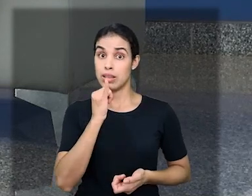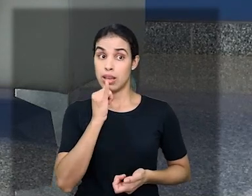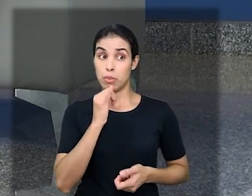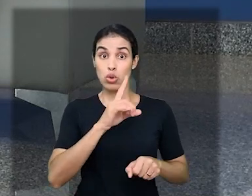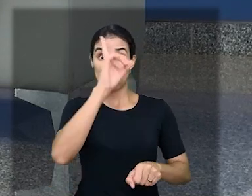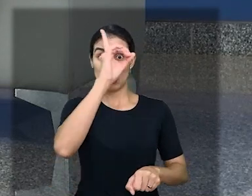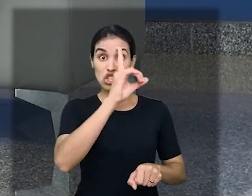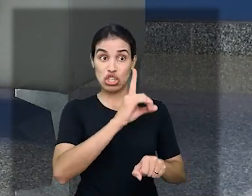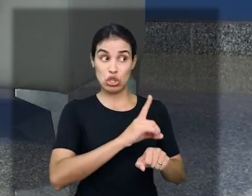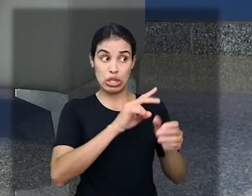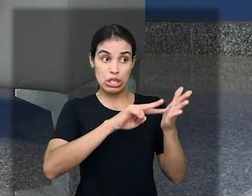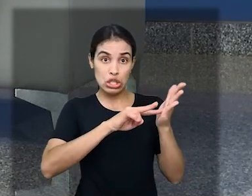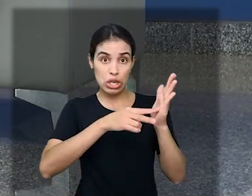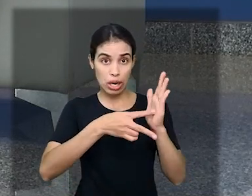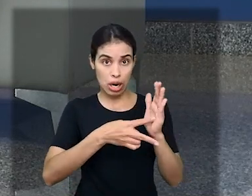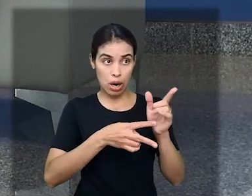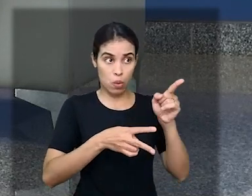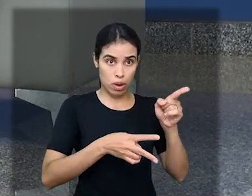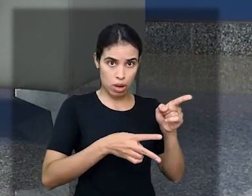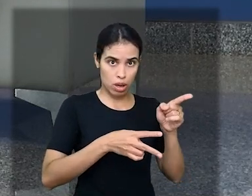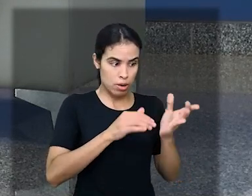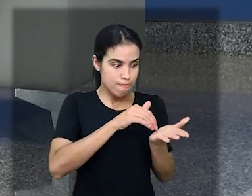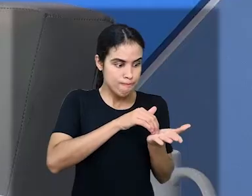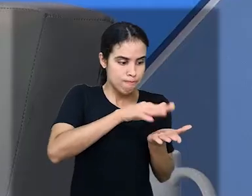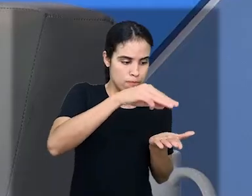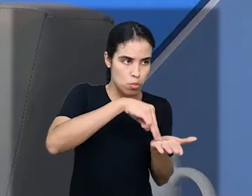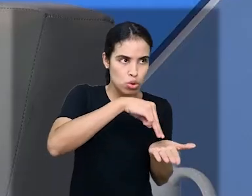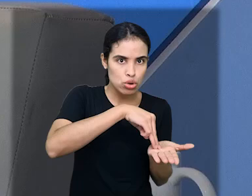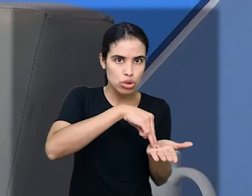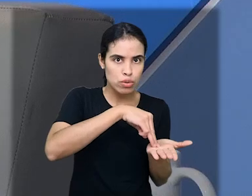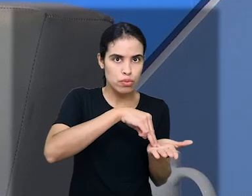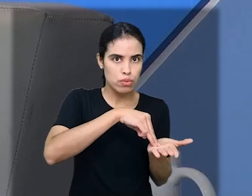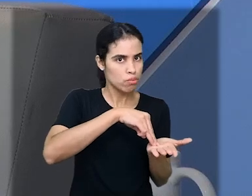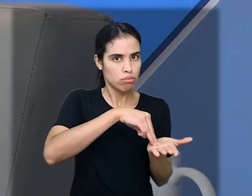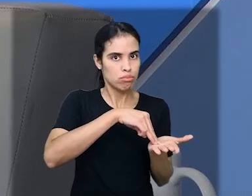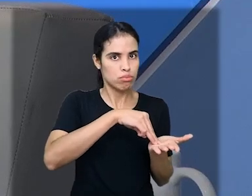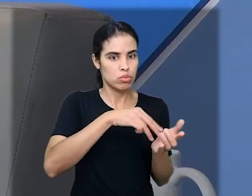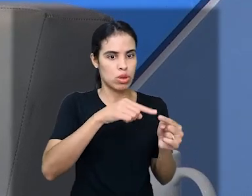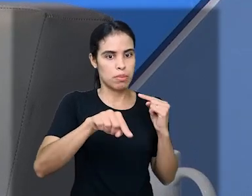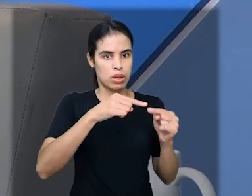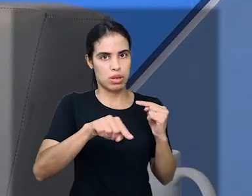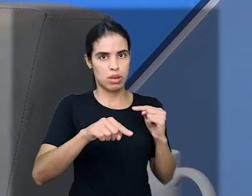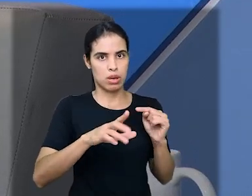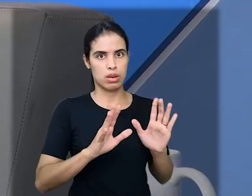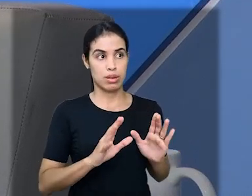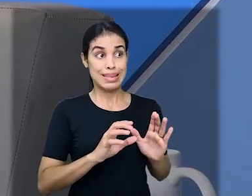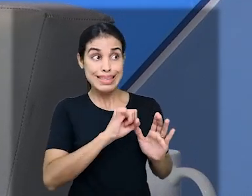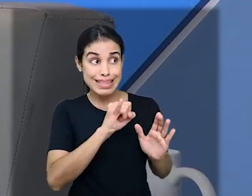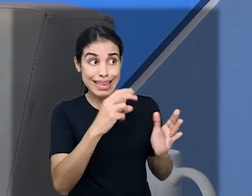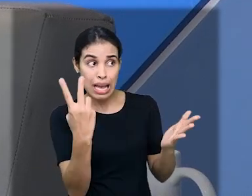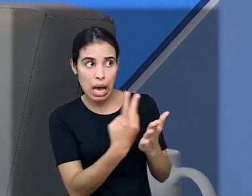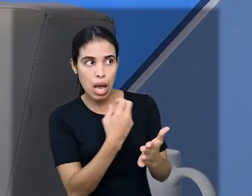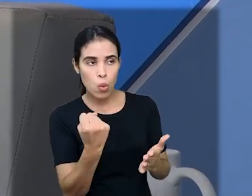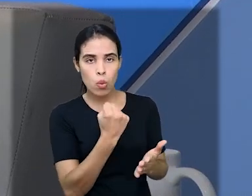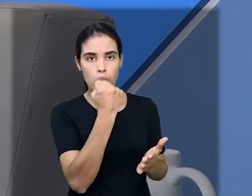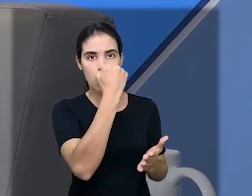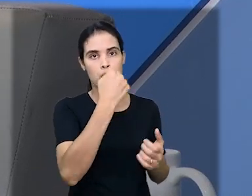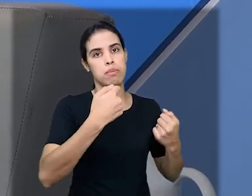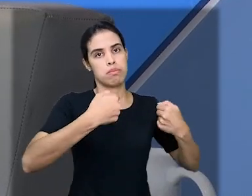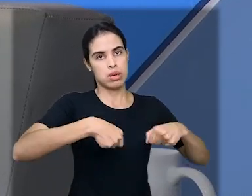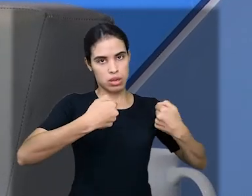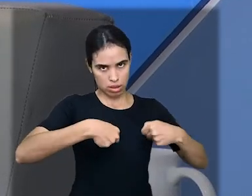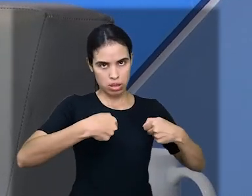diretor sindical que possui a estabilidade, ela precisa primeiramente